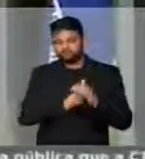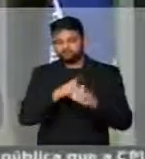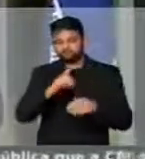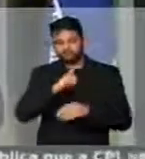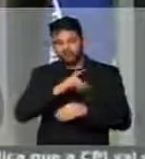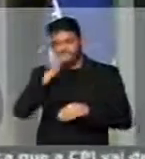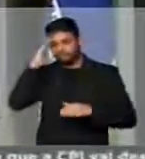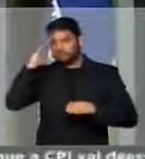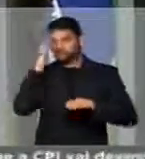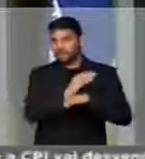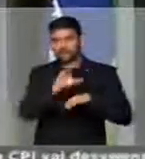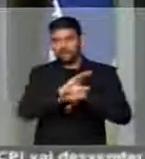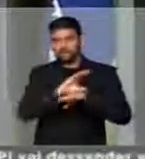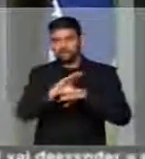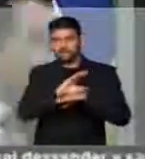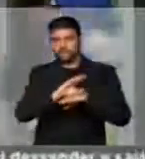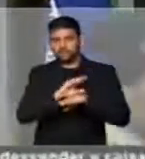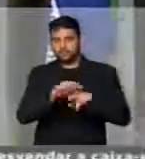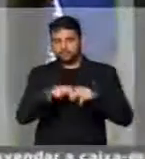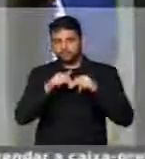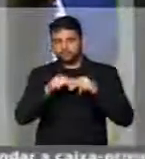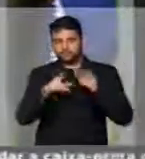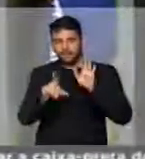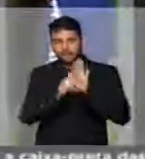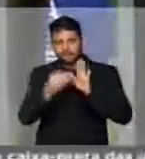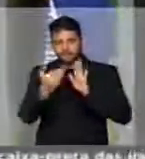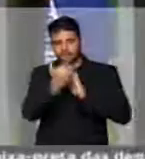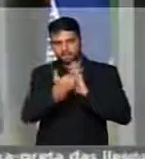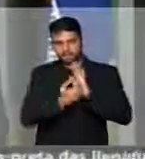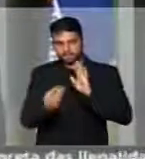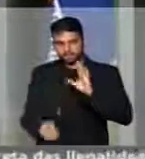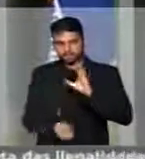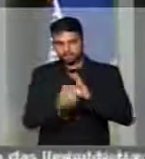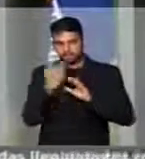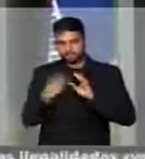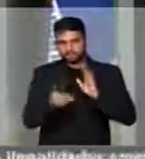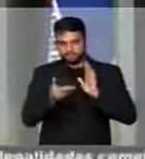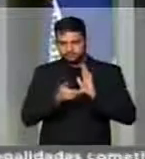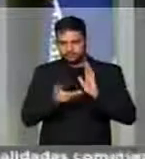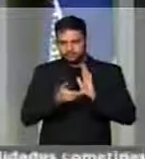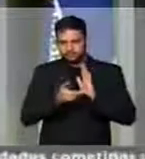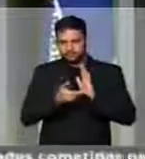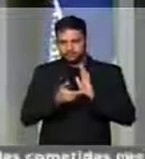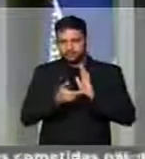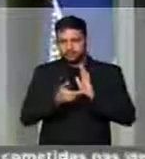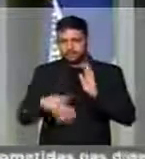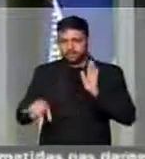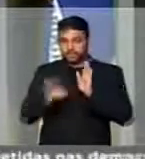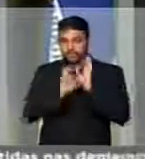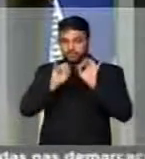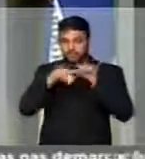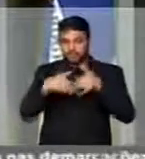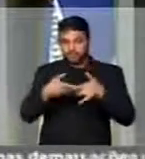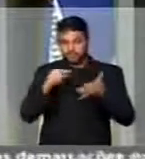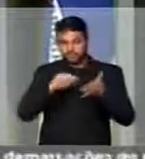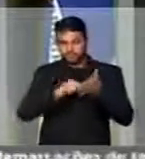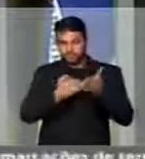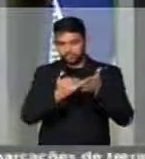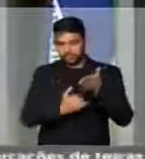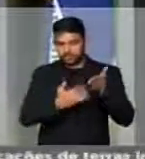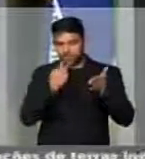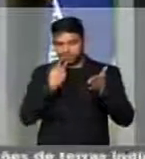ter à Constituição e às disposições legais que foram construídas nessa casa. Chego, por fim, ao último